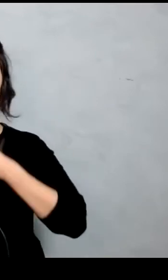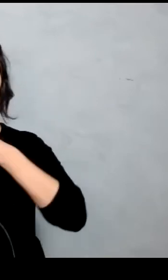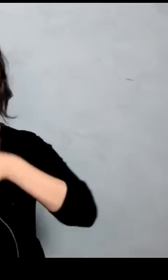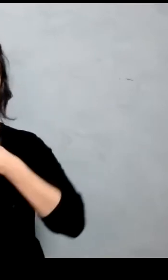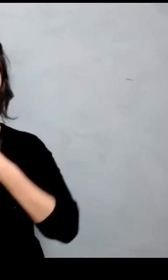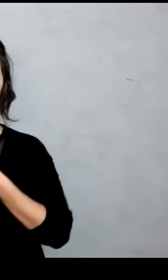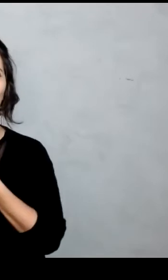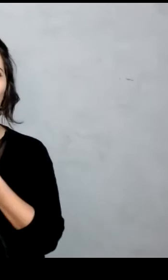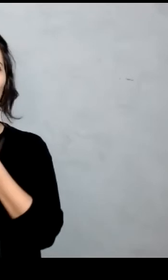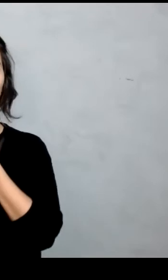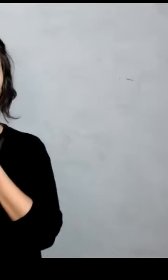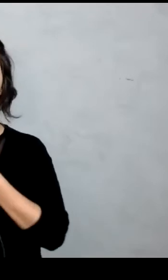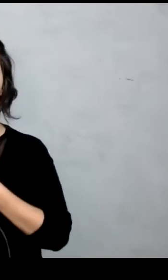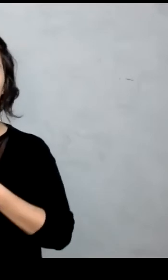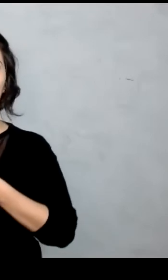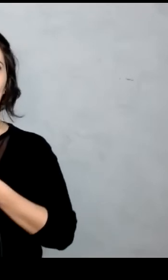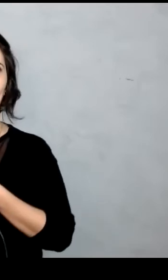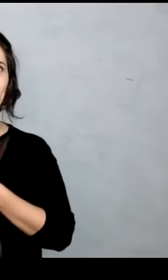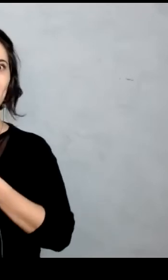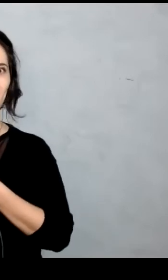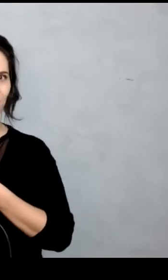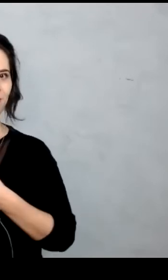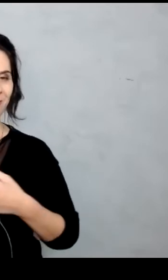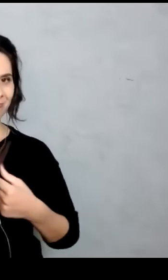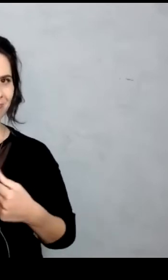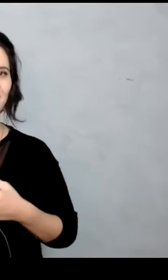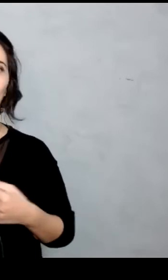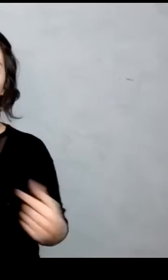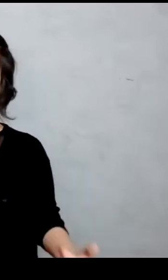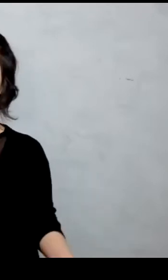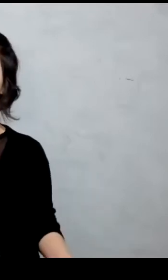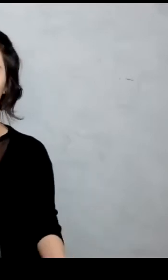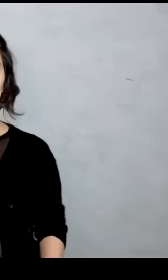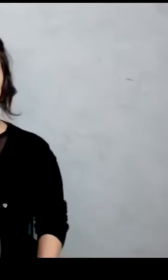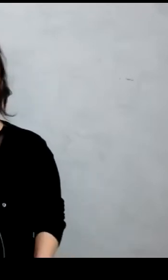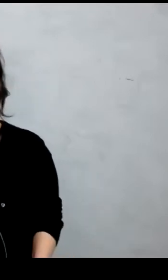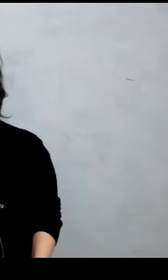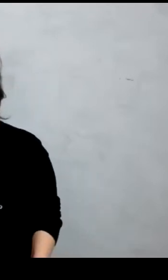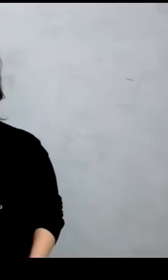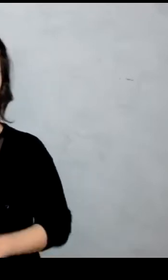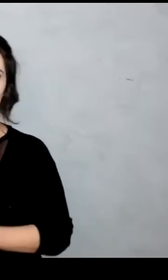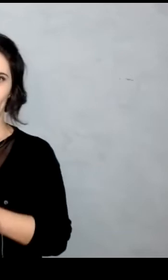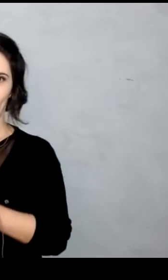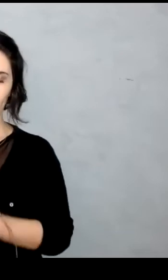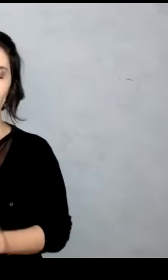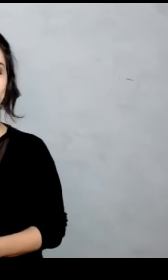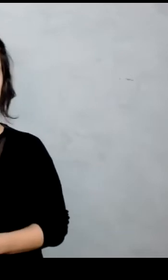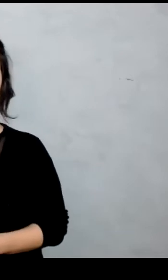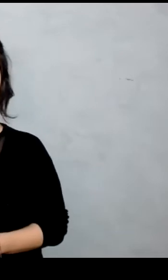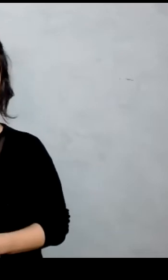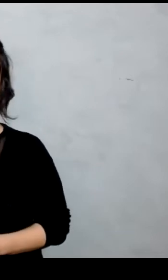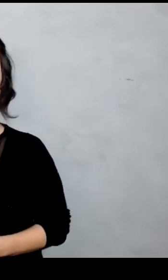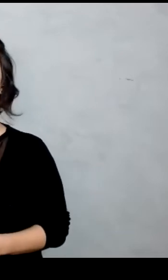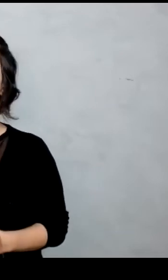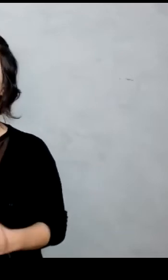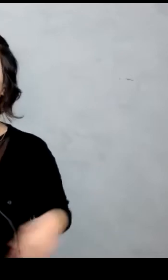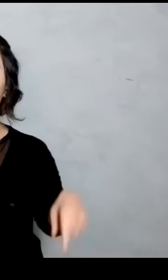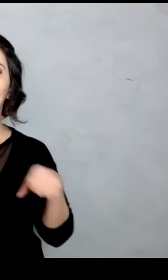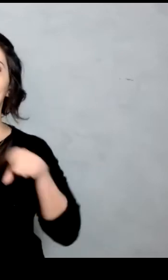Criativa do Estado de São Paulo, do Governo do Estado de São Paulo, concebido e realizado em parceria com a Fundação